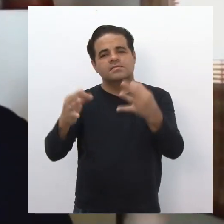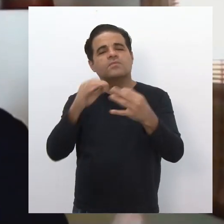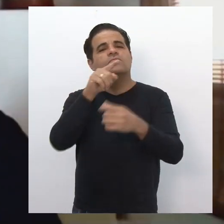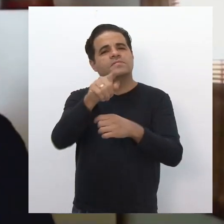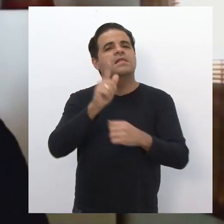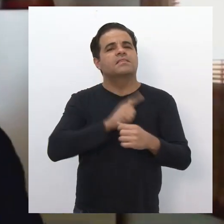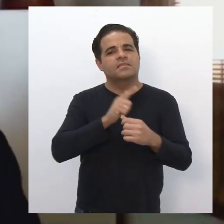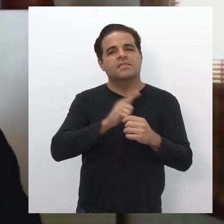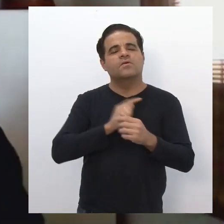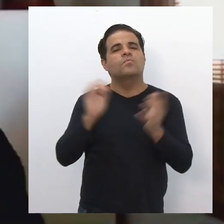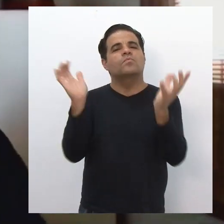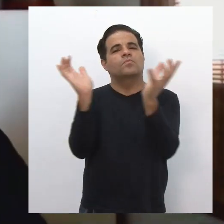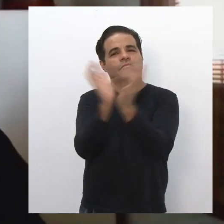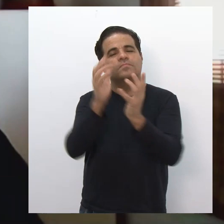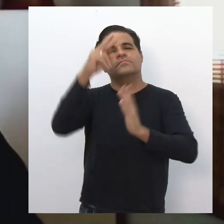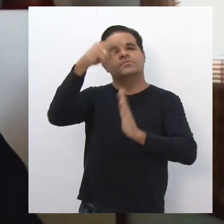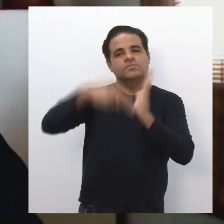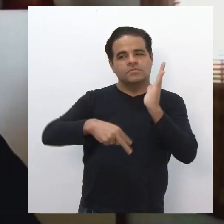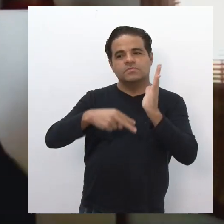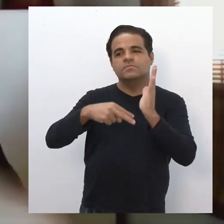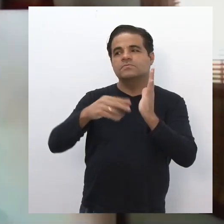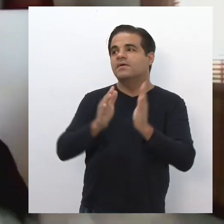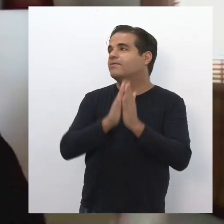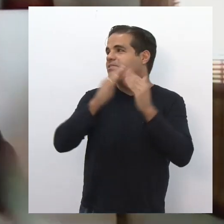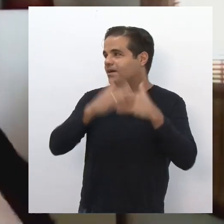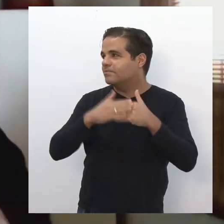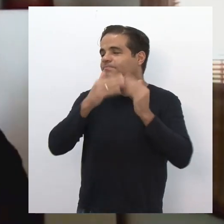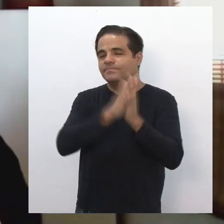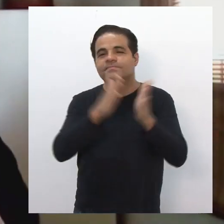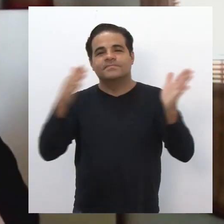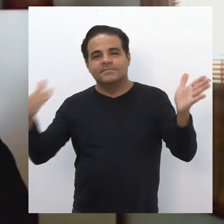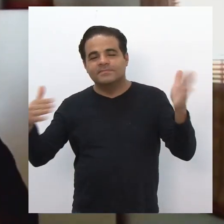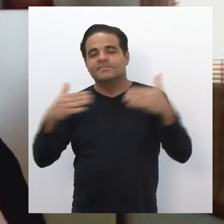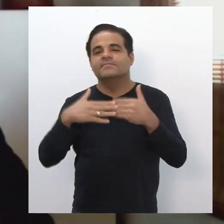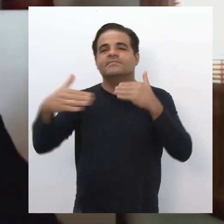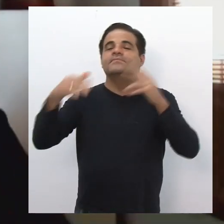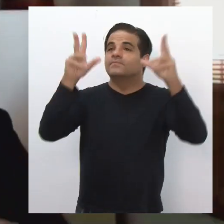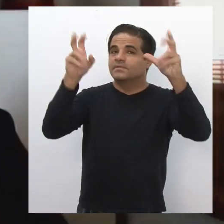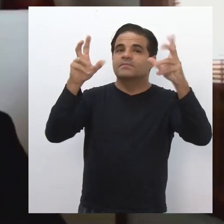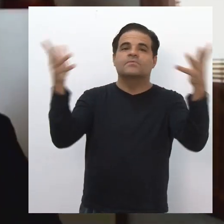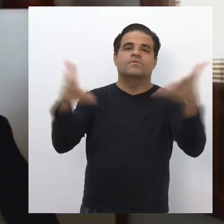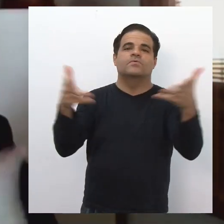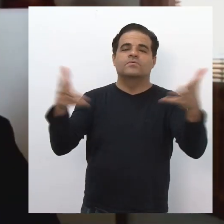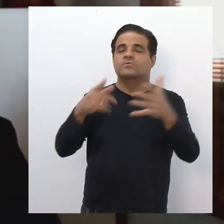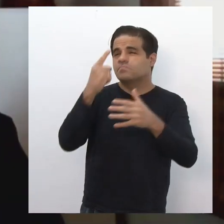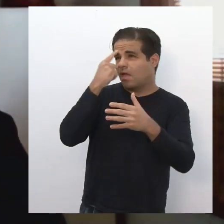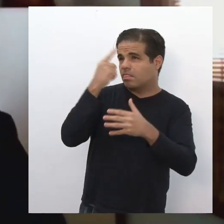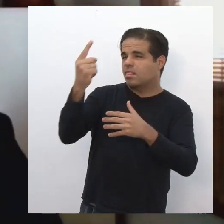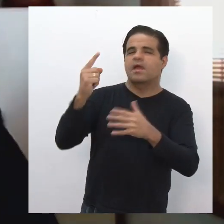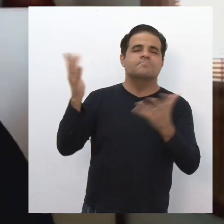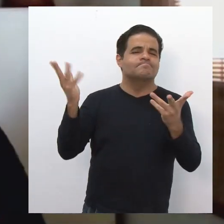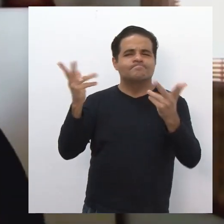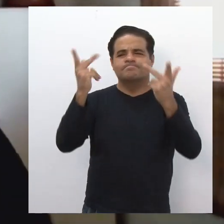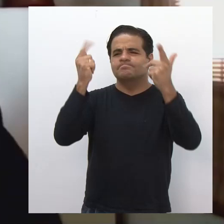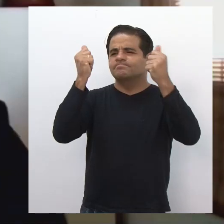tem um clube de leitura do audiolivro, que é exatamente o tema de hoje, né? Uma ideia